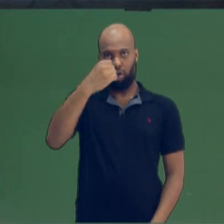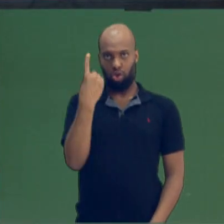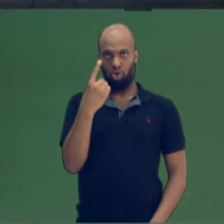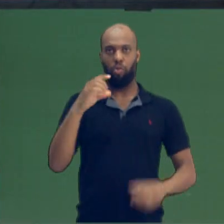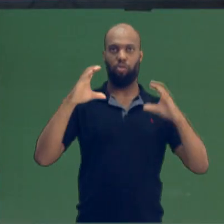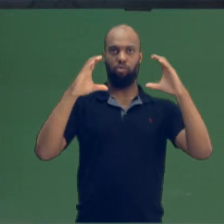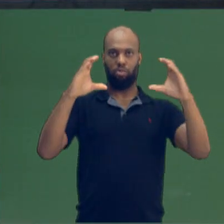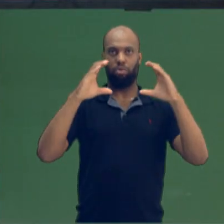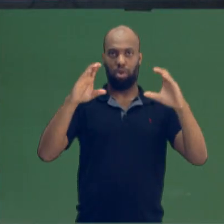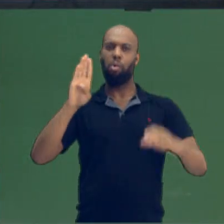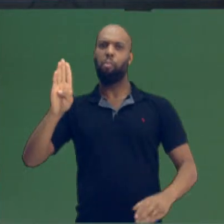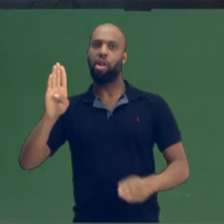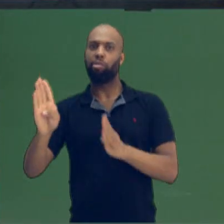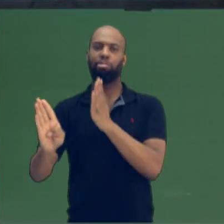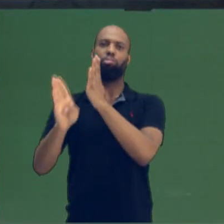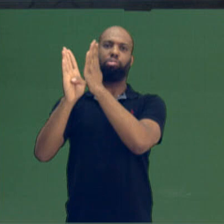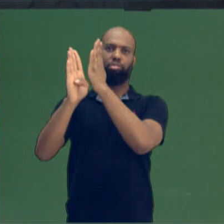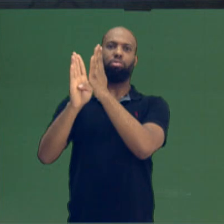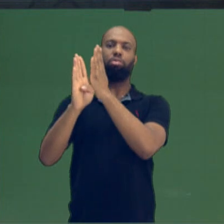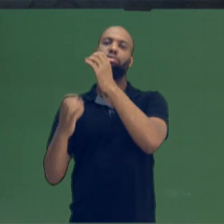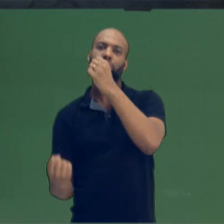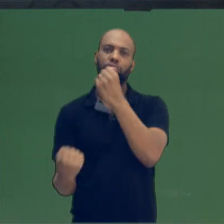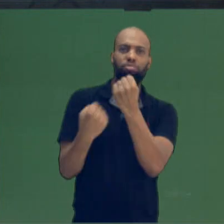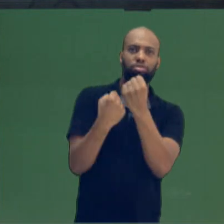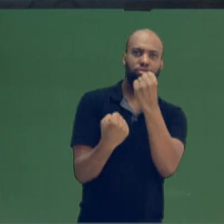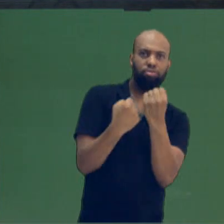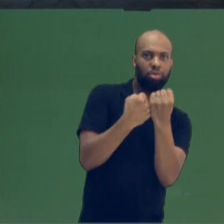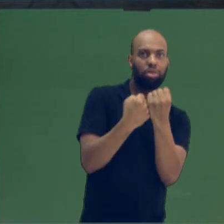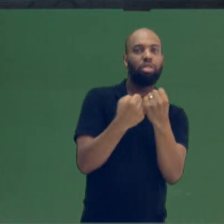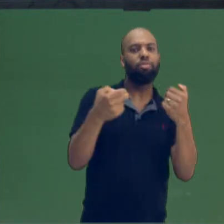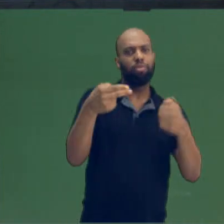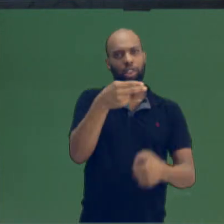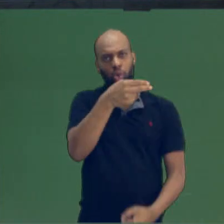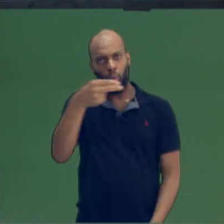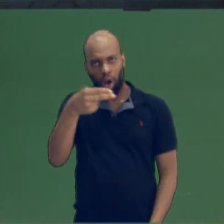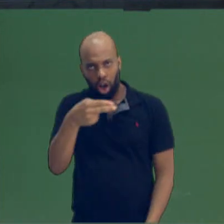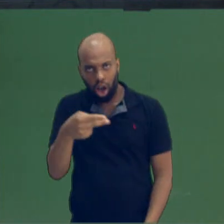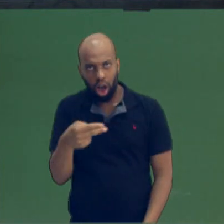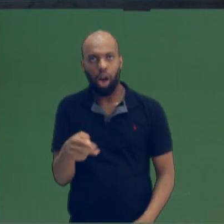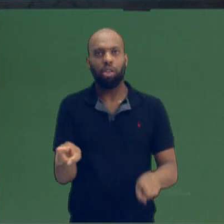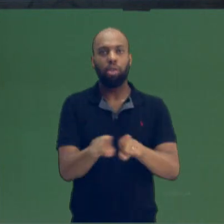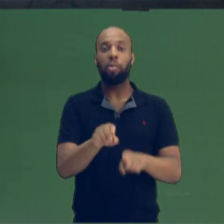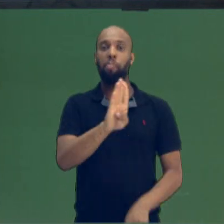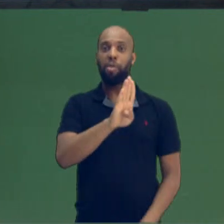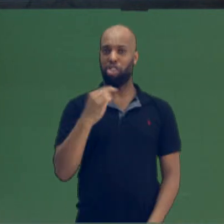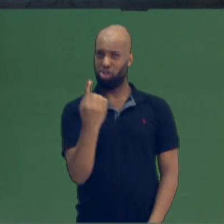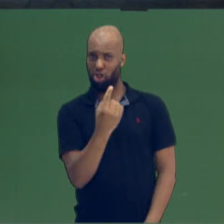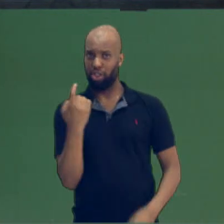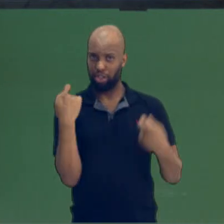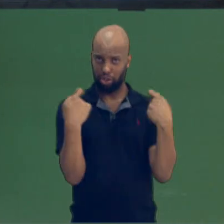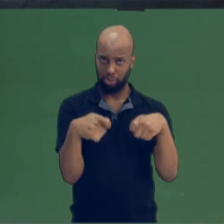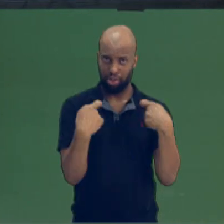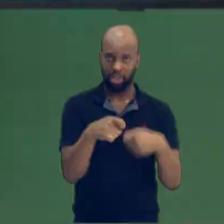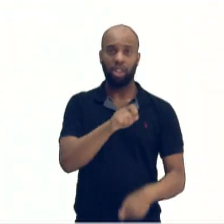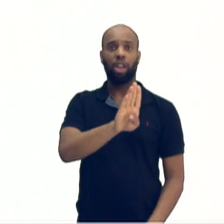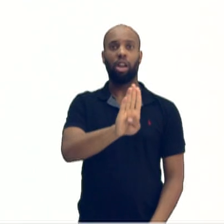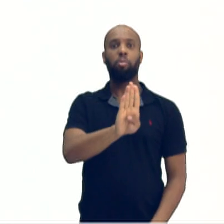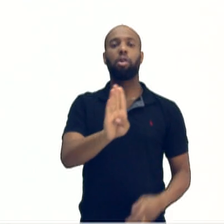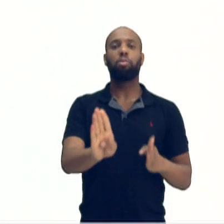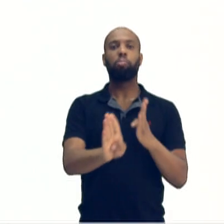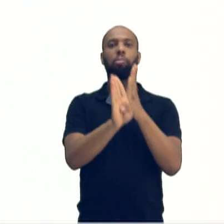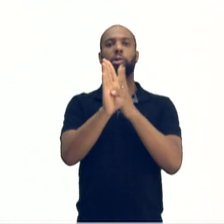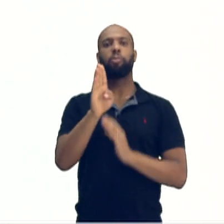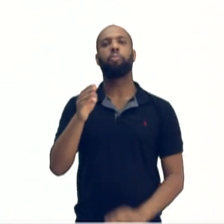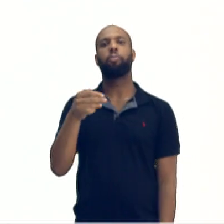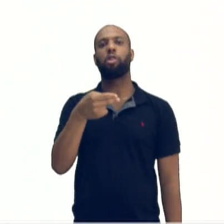termo constante, tá? Substituindo, igualando, né? Isolando o b, a gente chega que o b vale